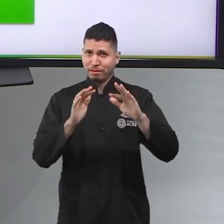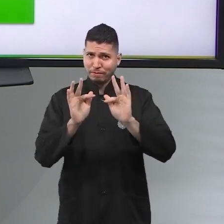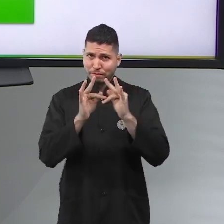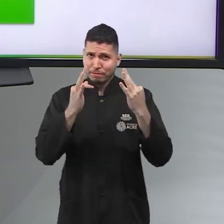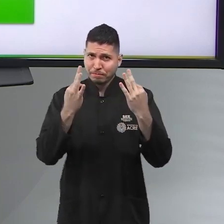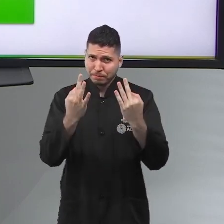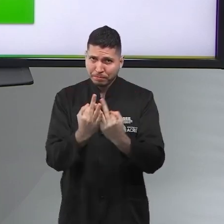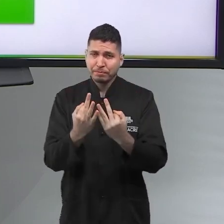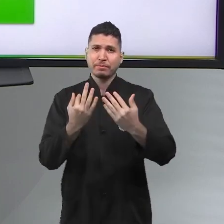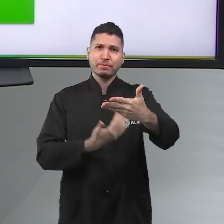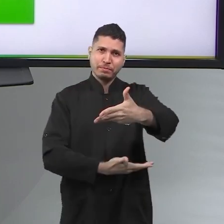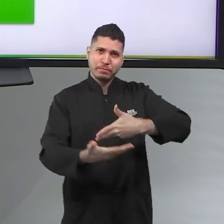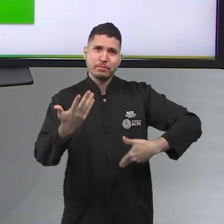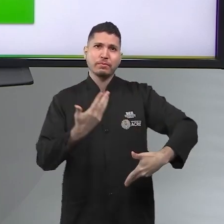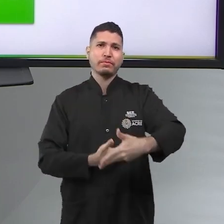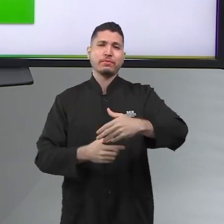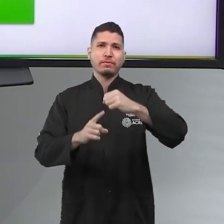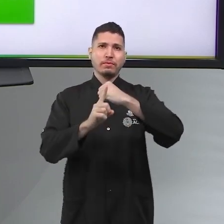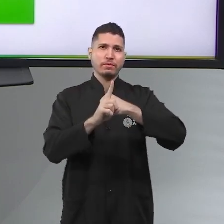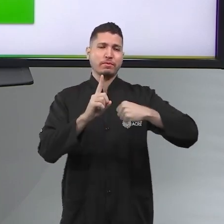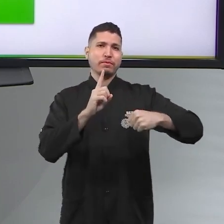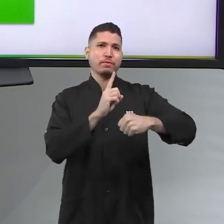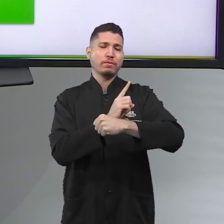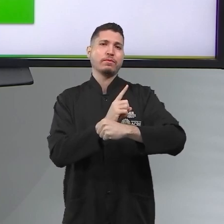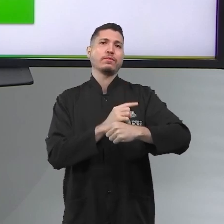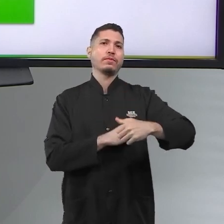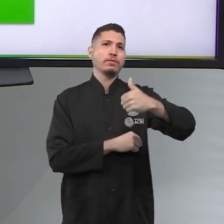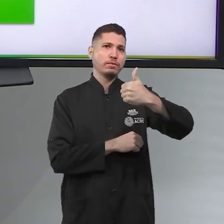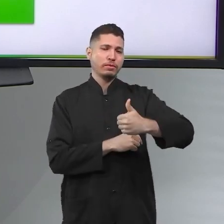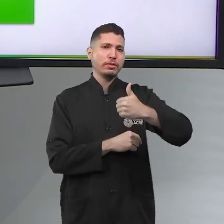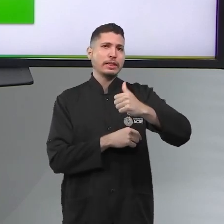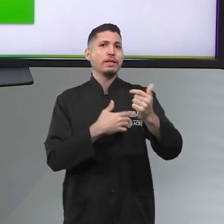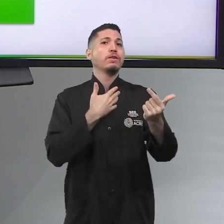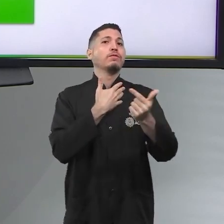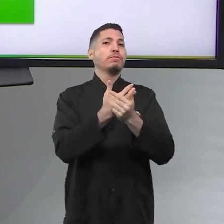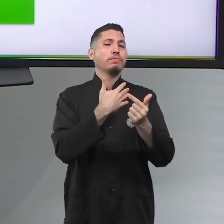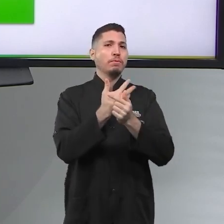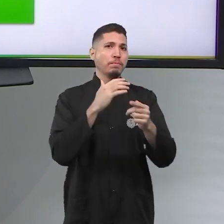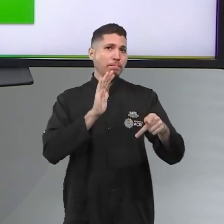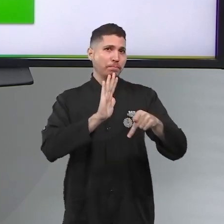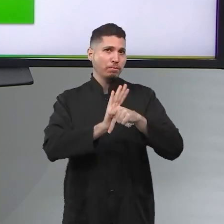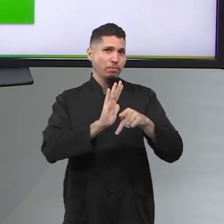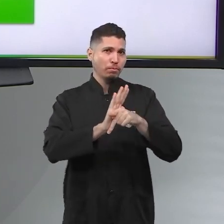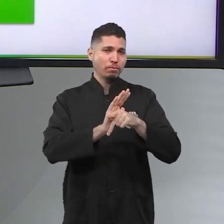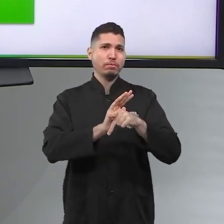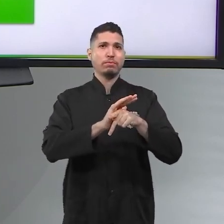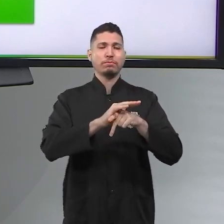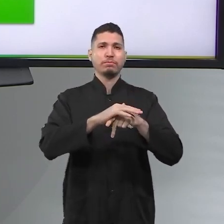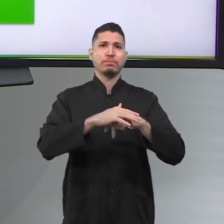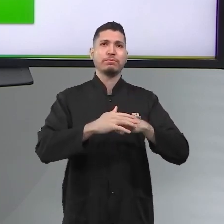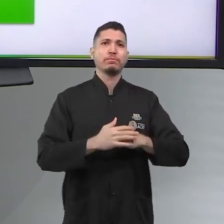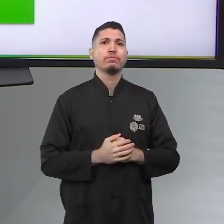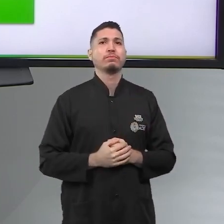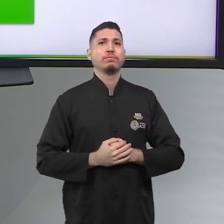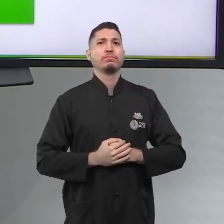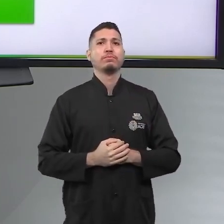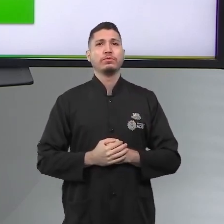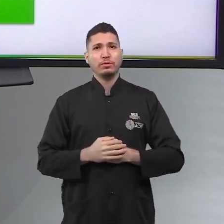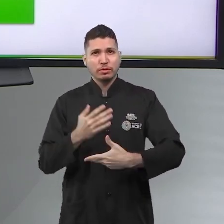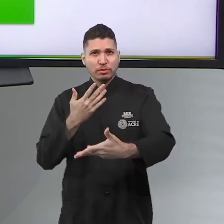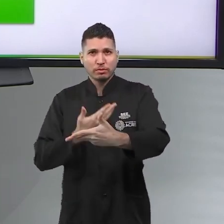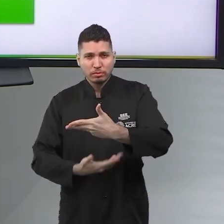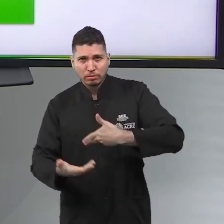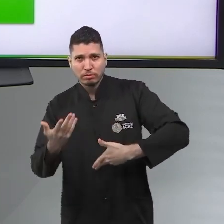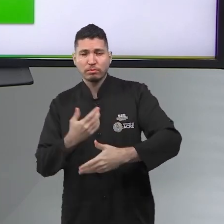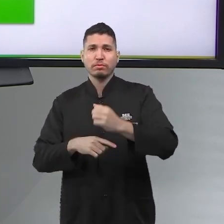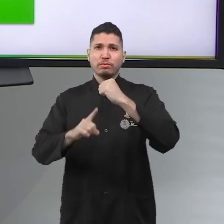a socialização primária, ela tem o seu papel e ela deve existir, assim como a